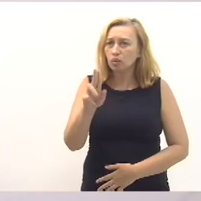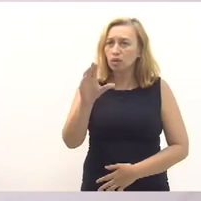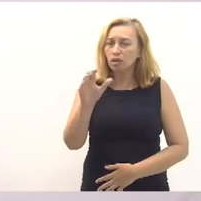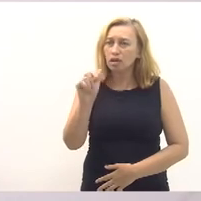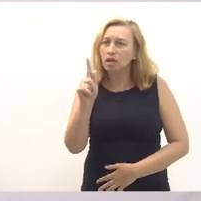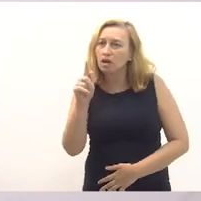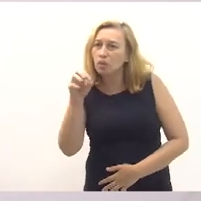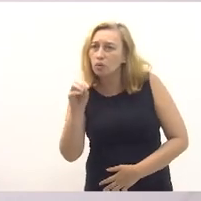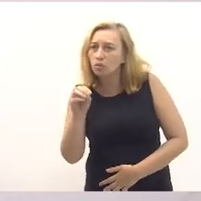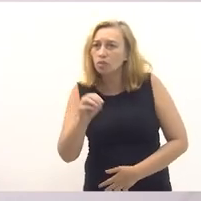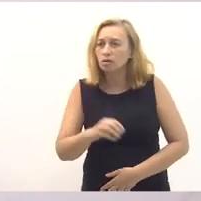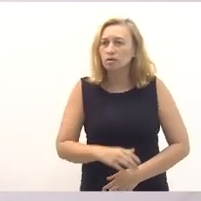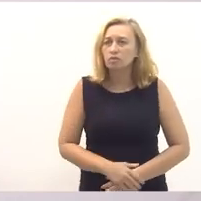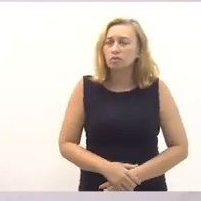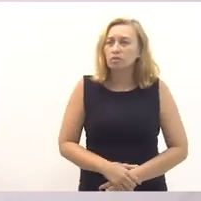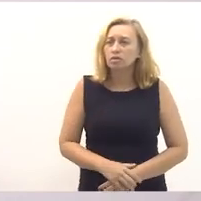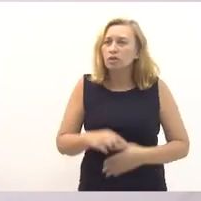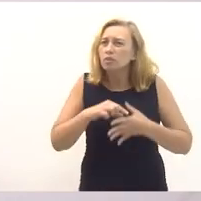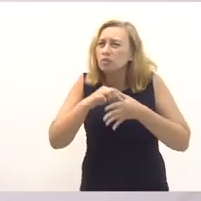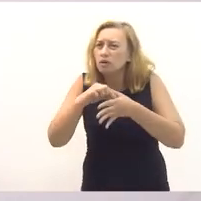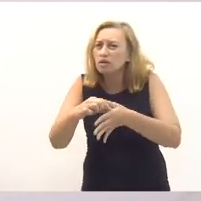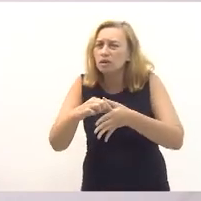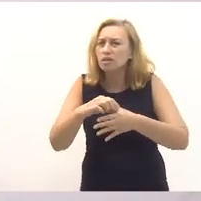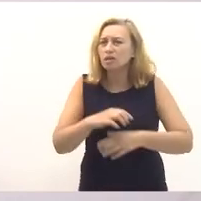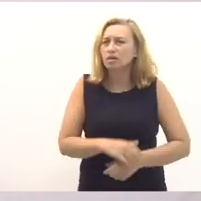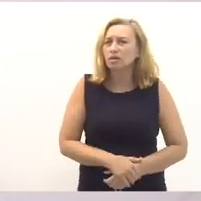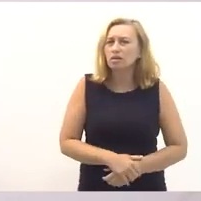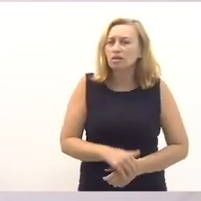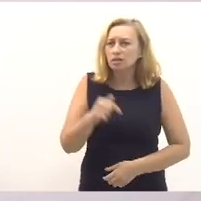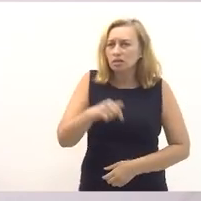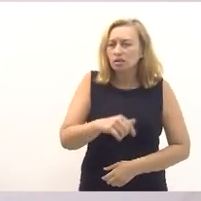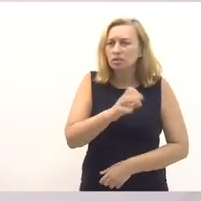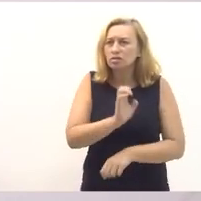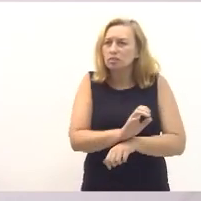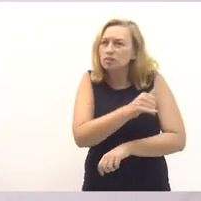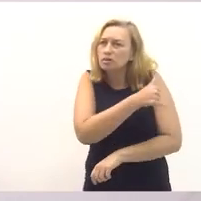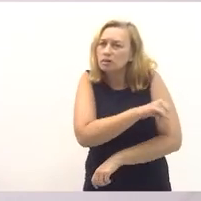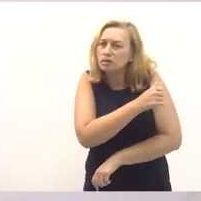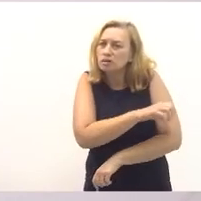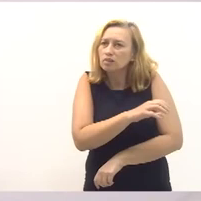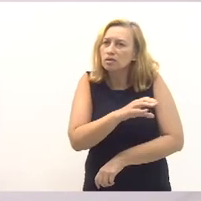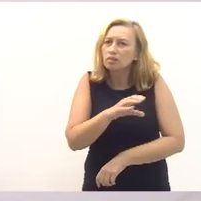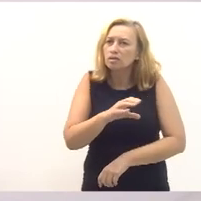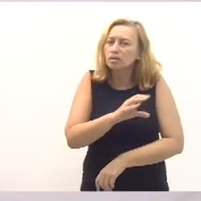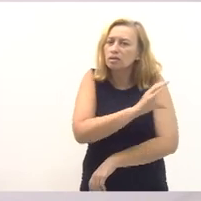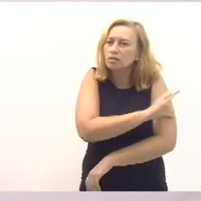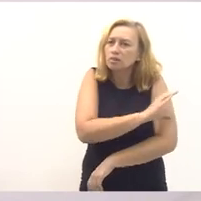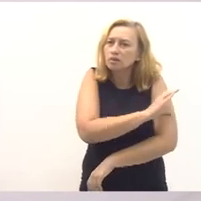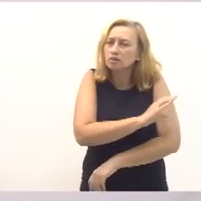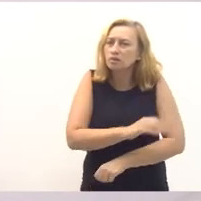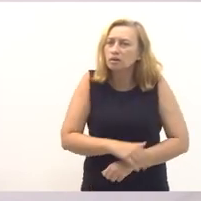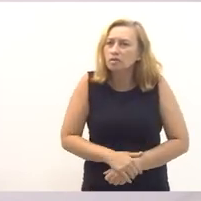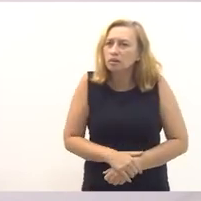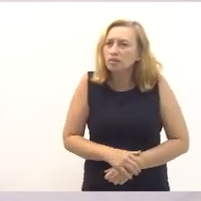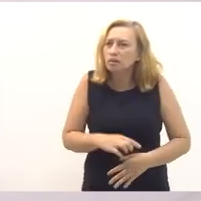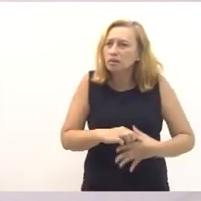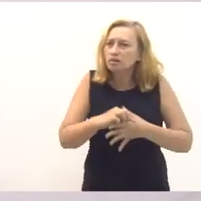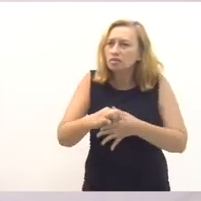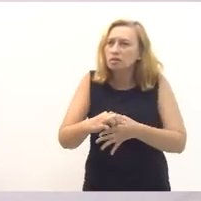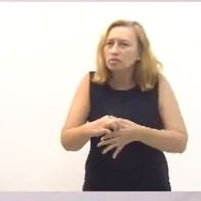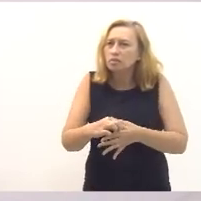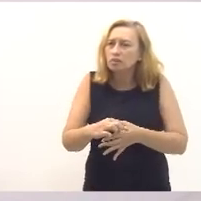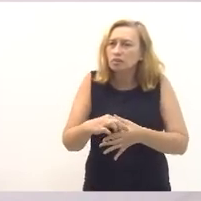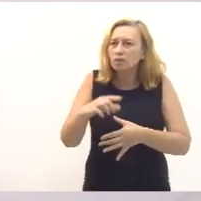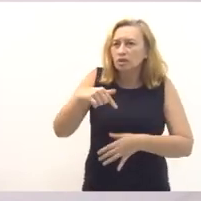do carucango é um líder é daqui do Estado do Rio de Janeiro de Macaé de cima ele liderou um dos